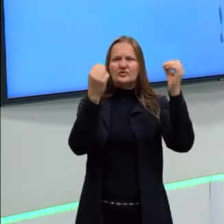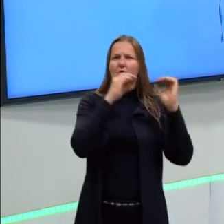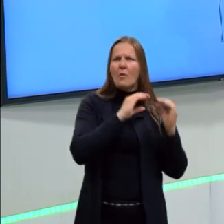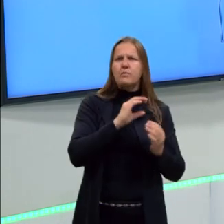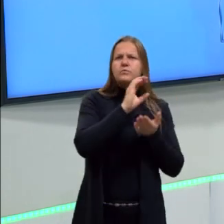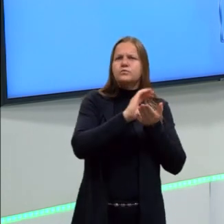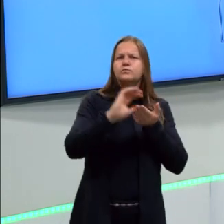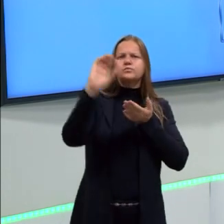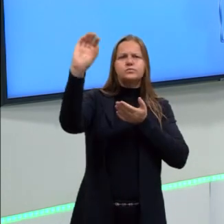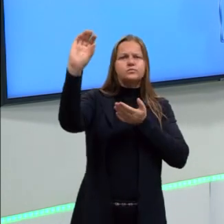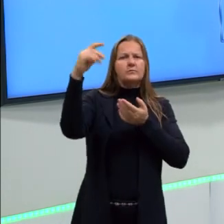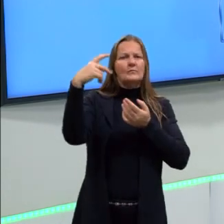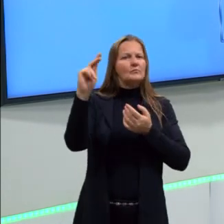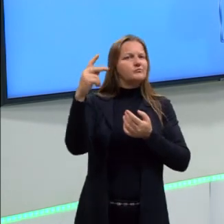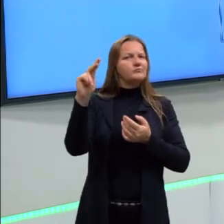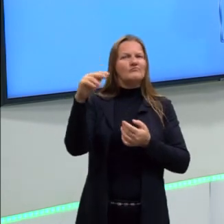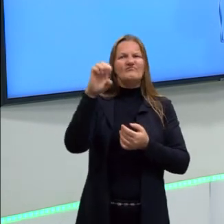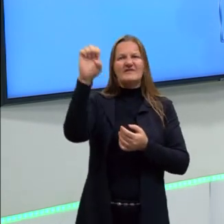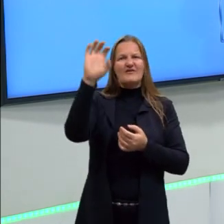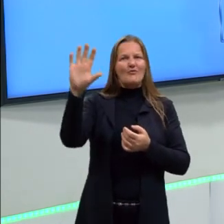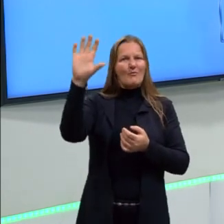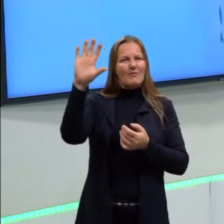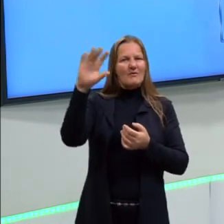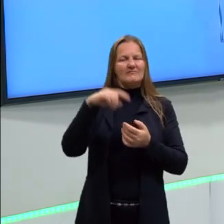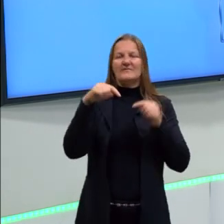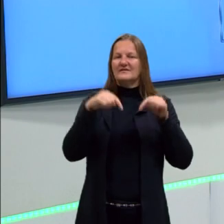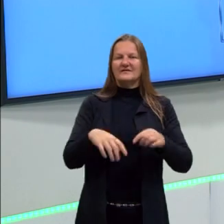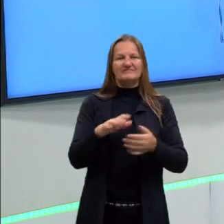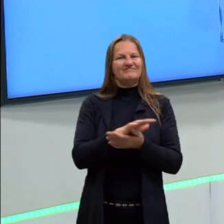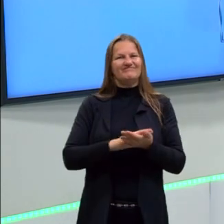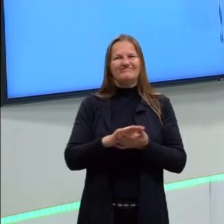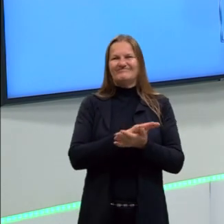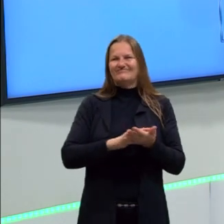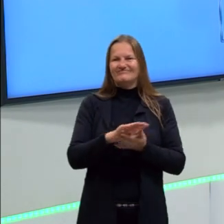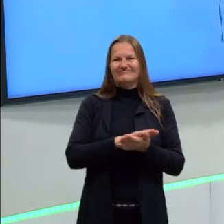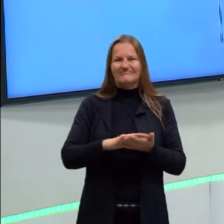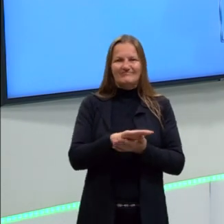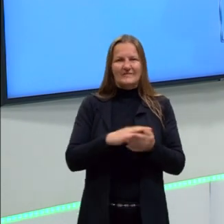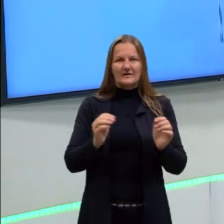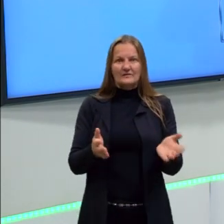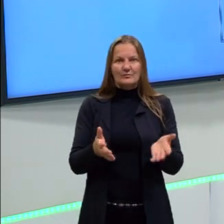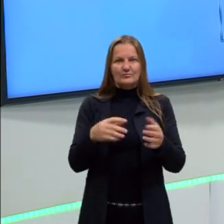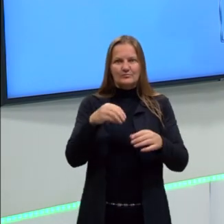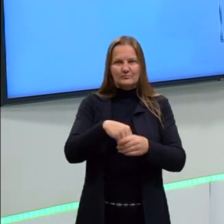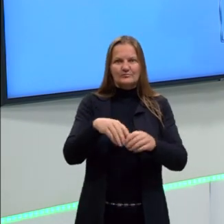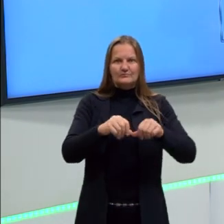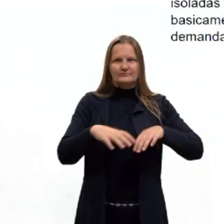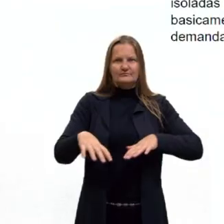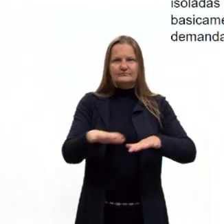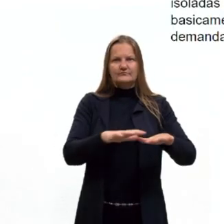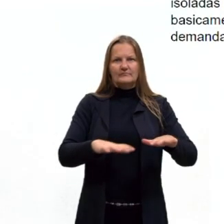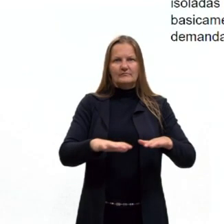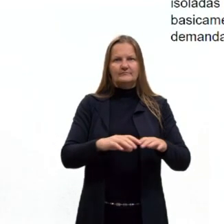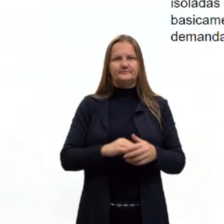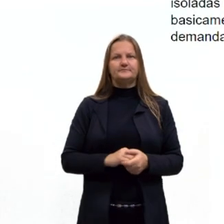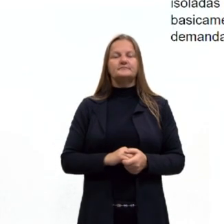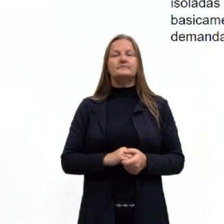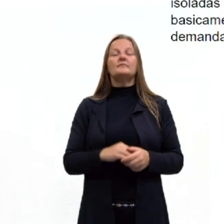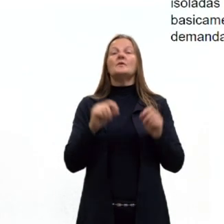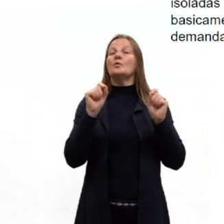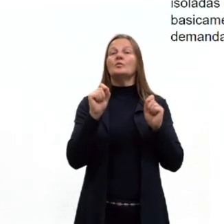era revertido para um outro local né não ficava nada de incentivo naquele naquele território e